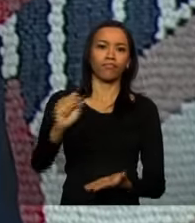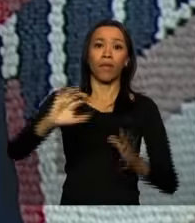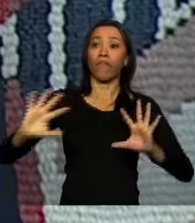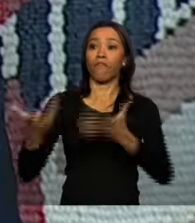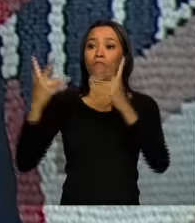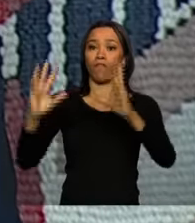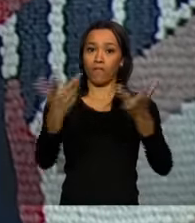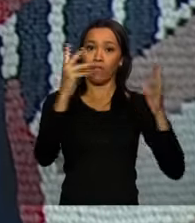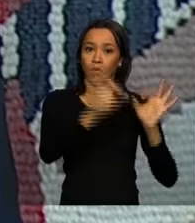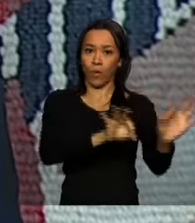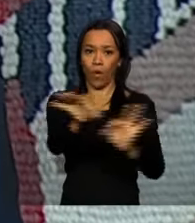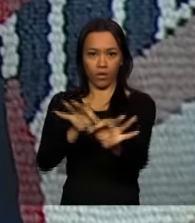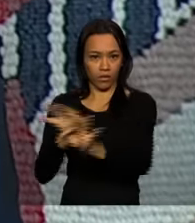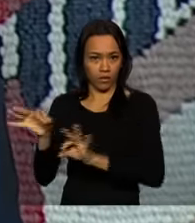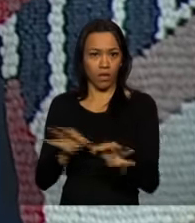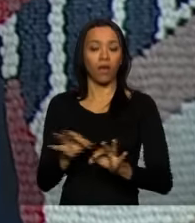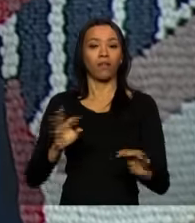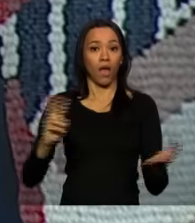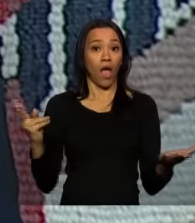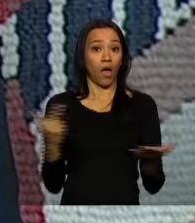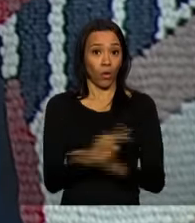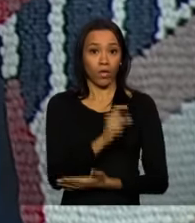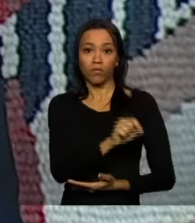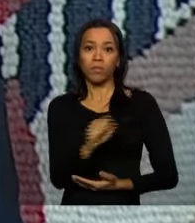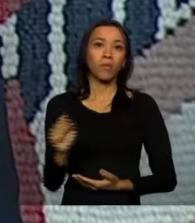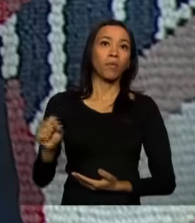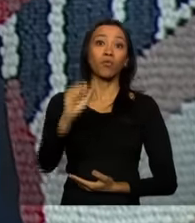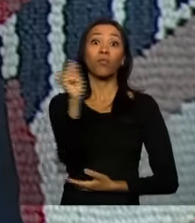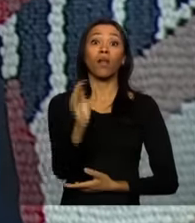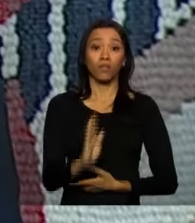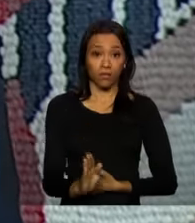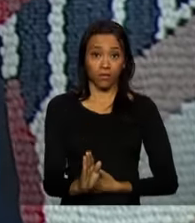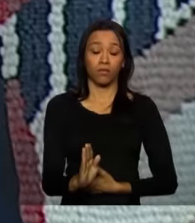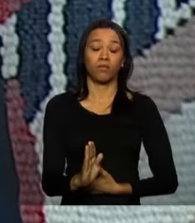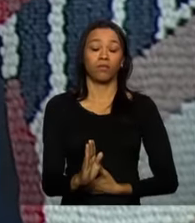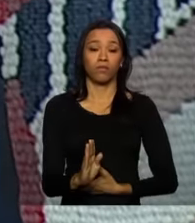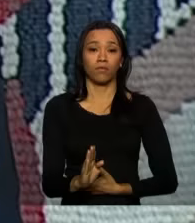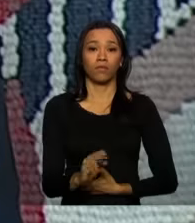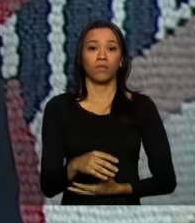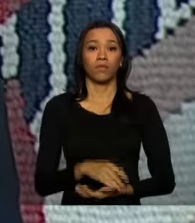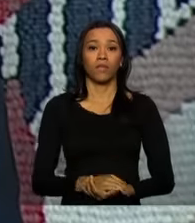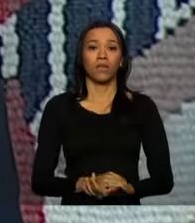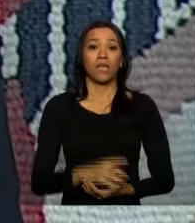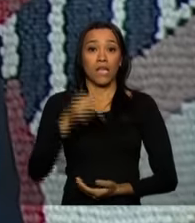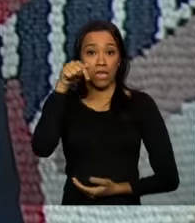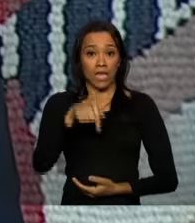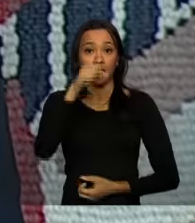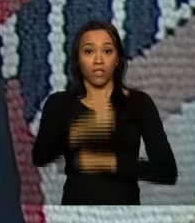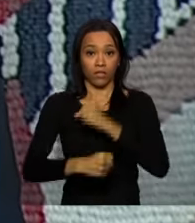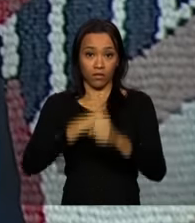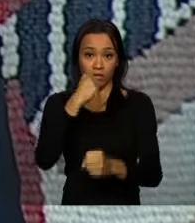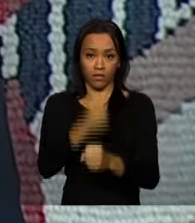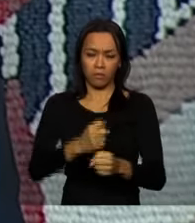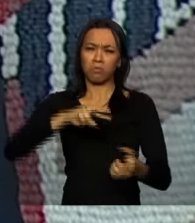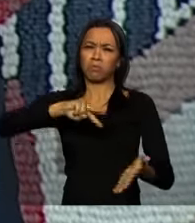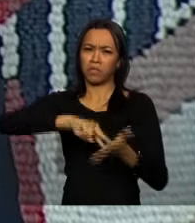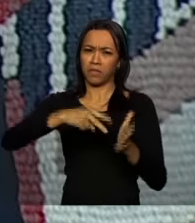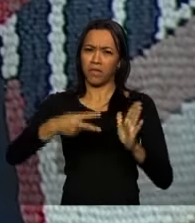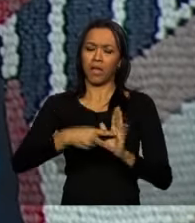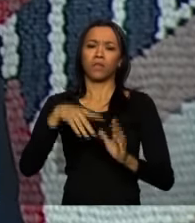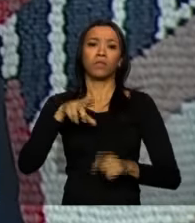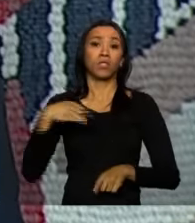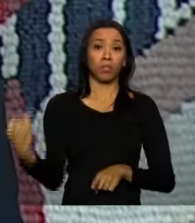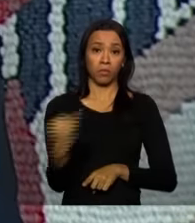comemorativos que acontecem nos cantos do Brasil, neste ano de especial significado para as